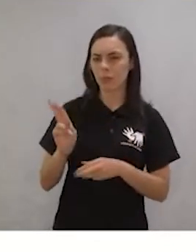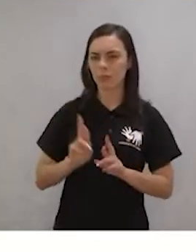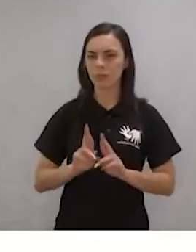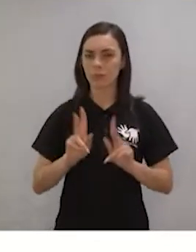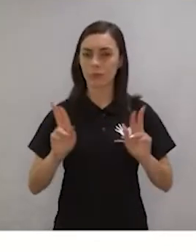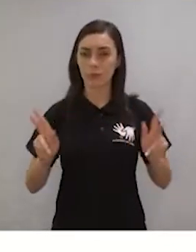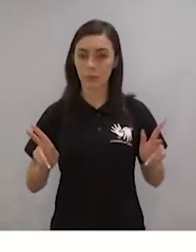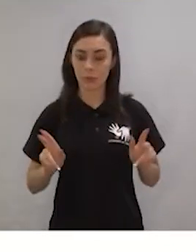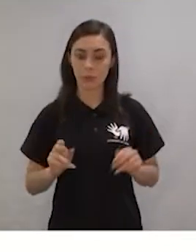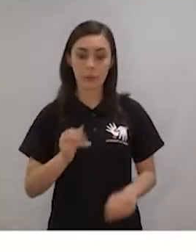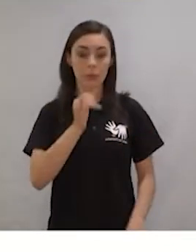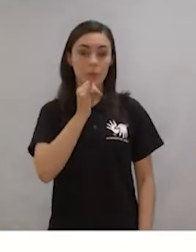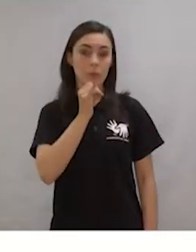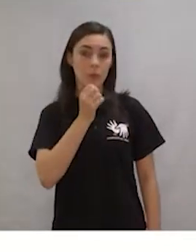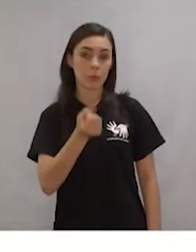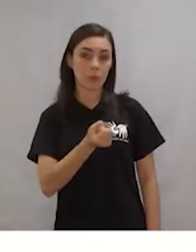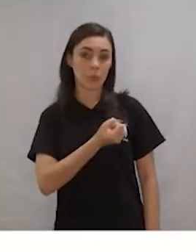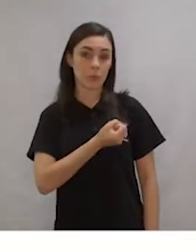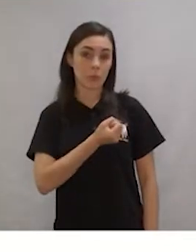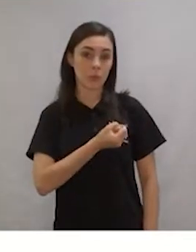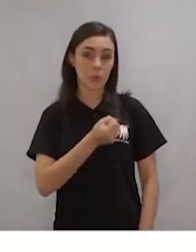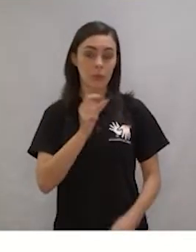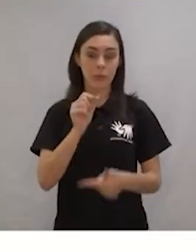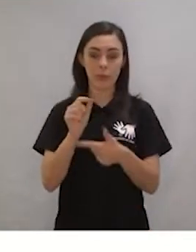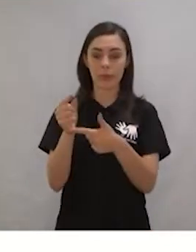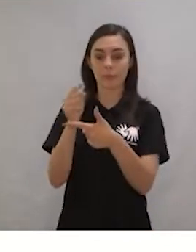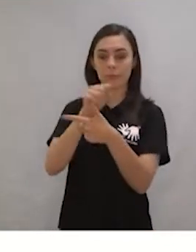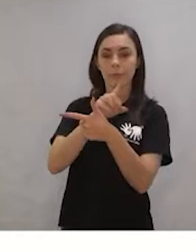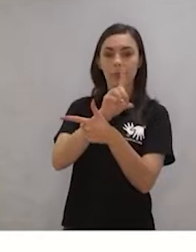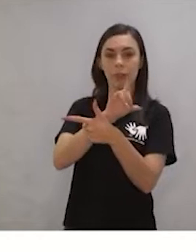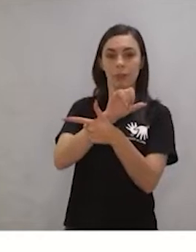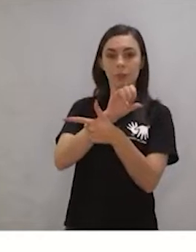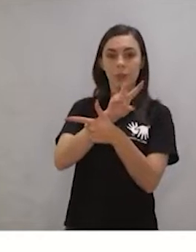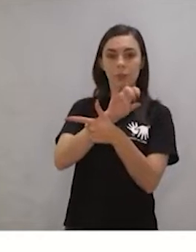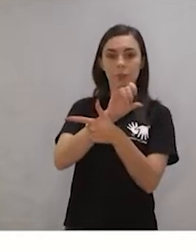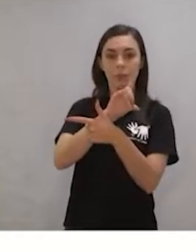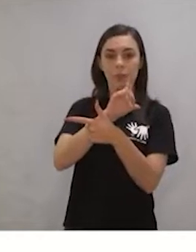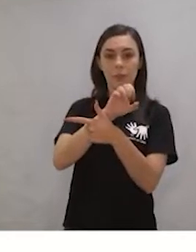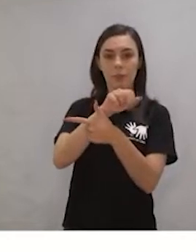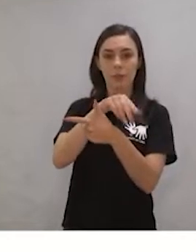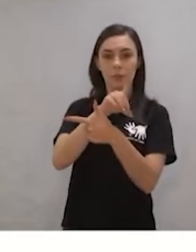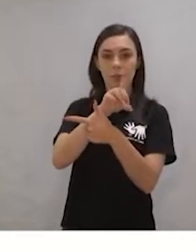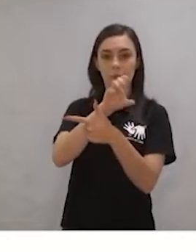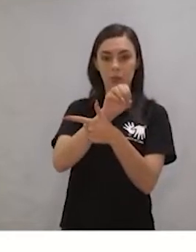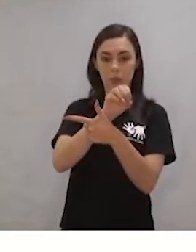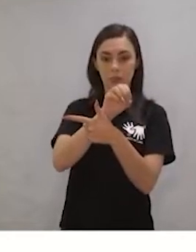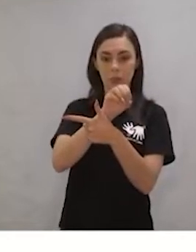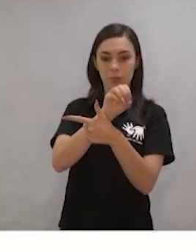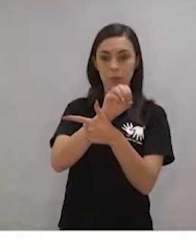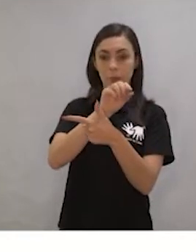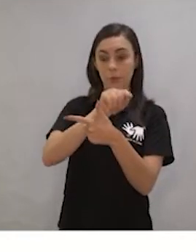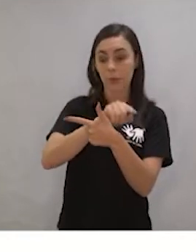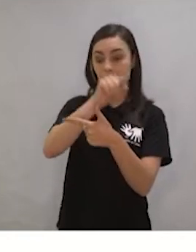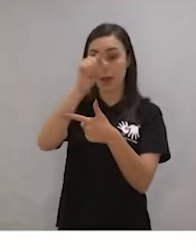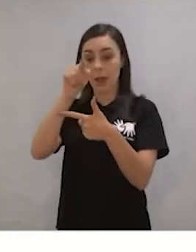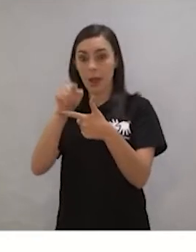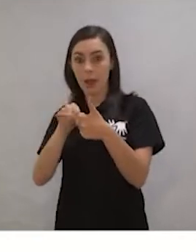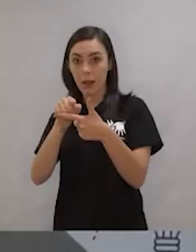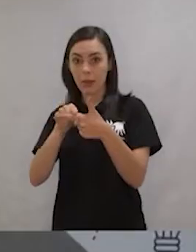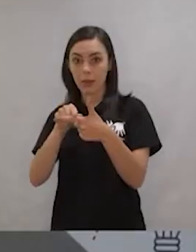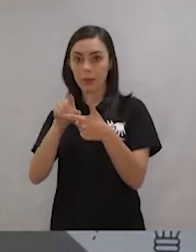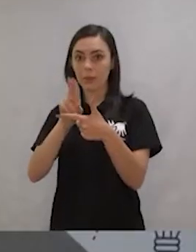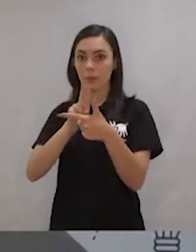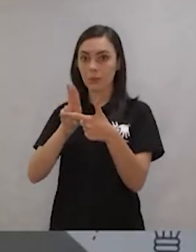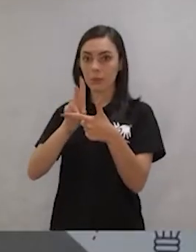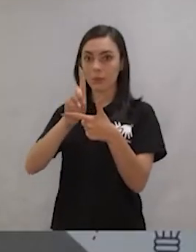né? Então, o número que ela vai dividir é dividendo. O número pelo qual ela